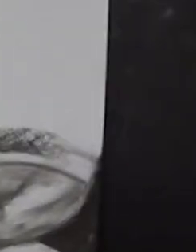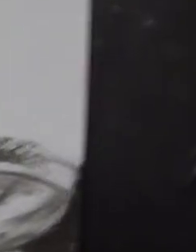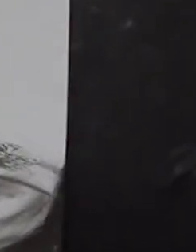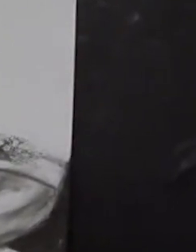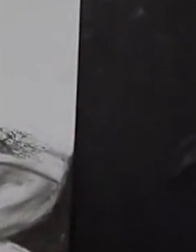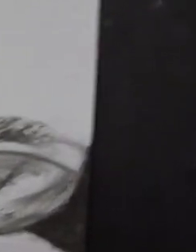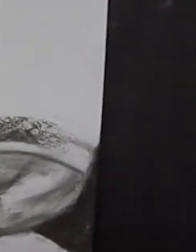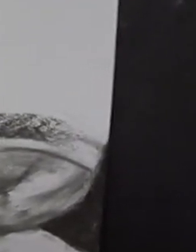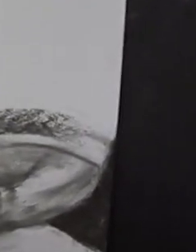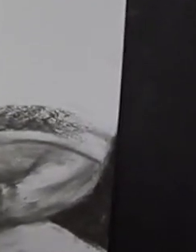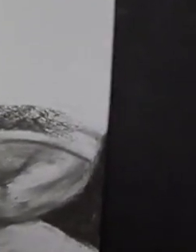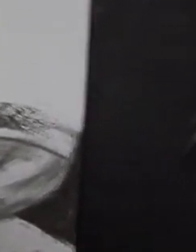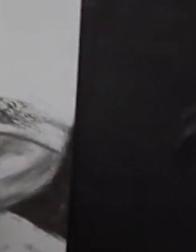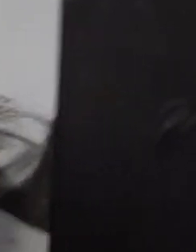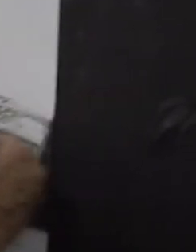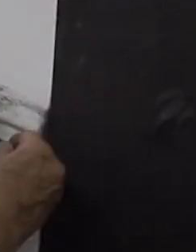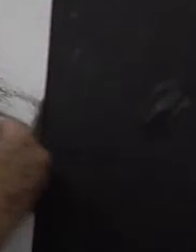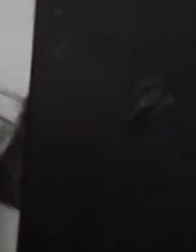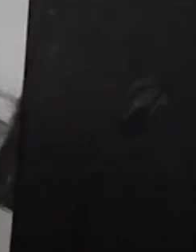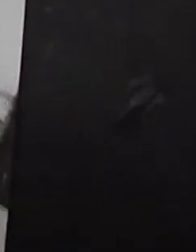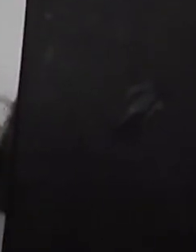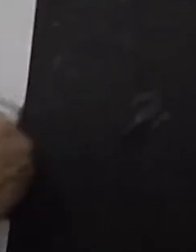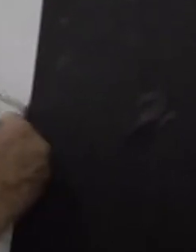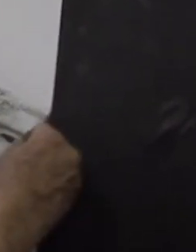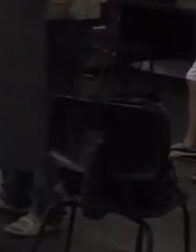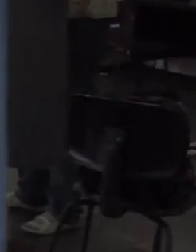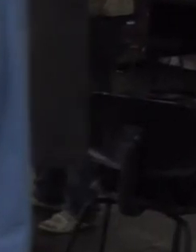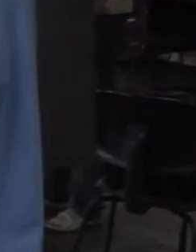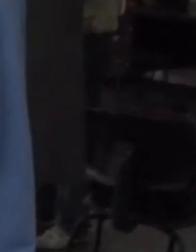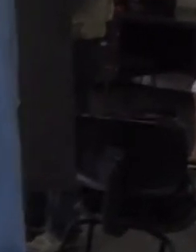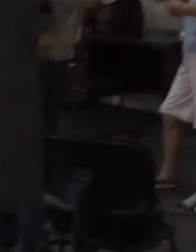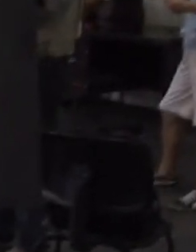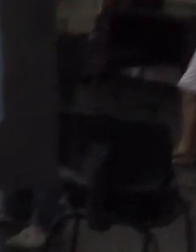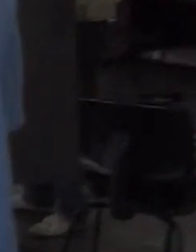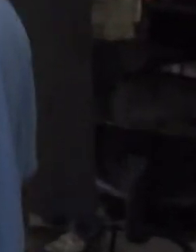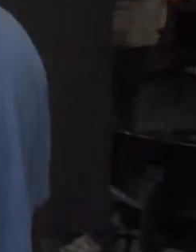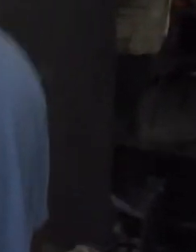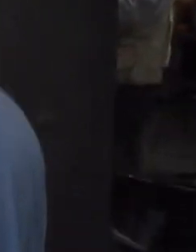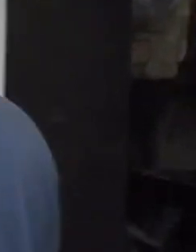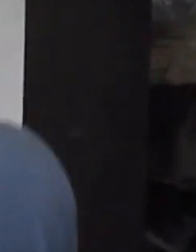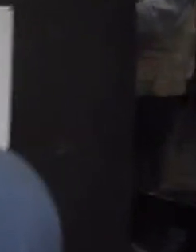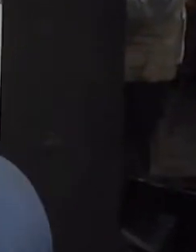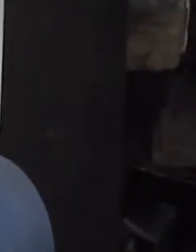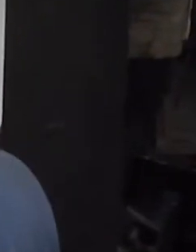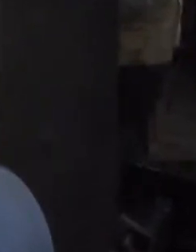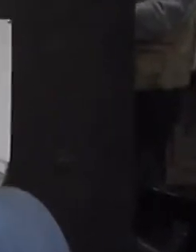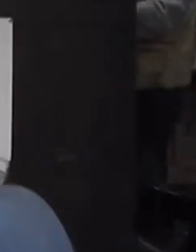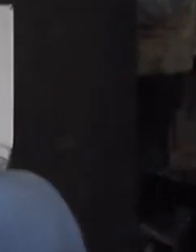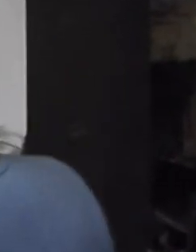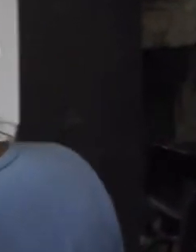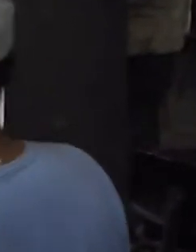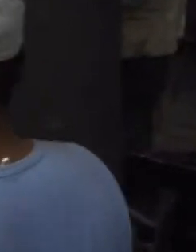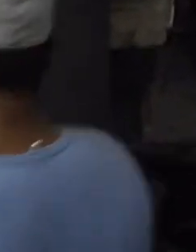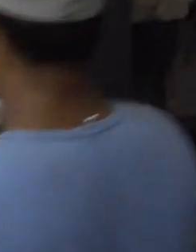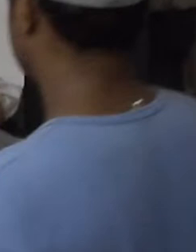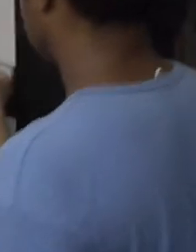Ele continua aqui ou aqui desce também? Ele, quando chegar aqui, aqui ó, ele vai fazer isso que está aqui. É